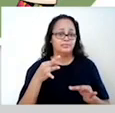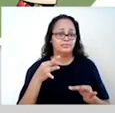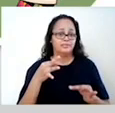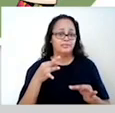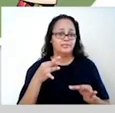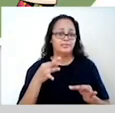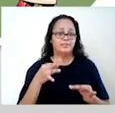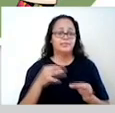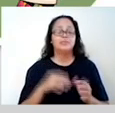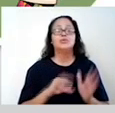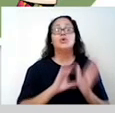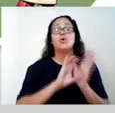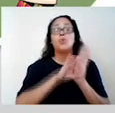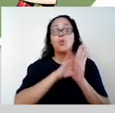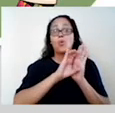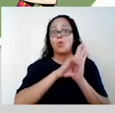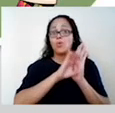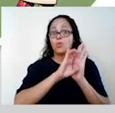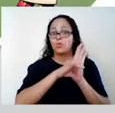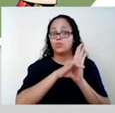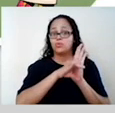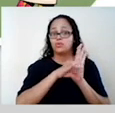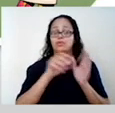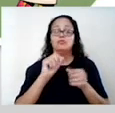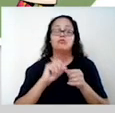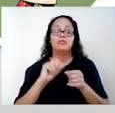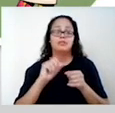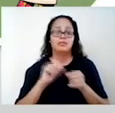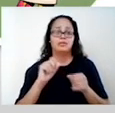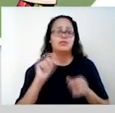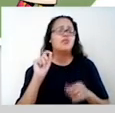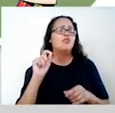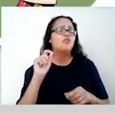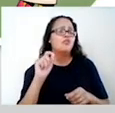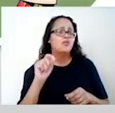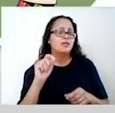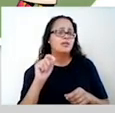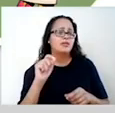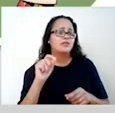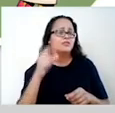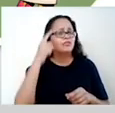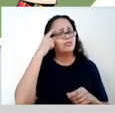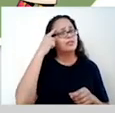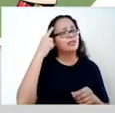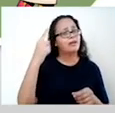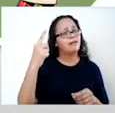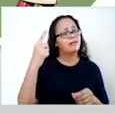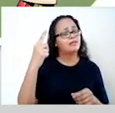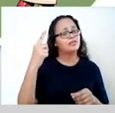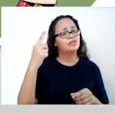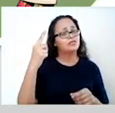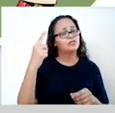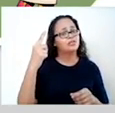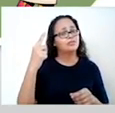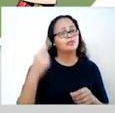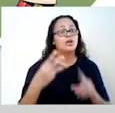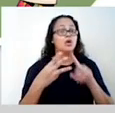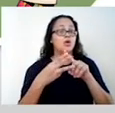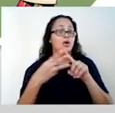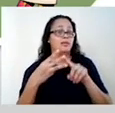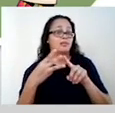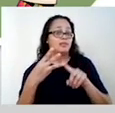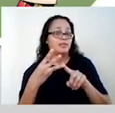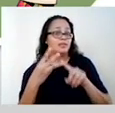de alguma coisa, criar um conceito. Então, o que você acha? Qual é o seu parecer? Nós tivemos, então, naqueles três